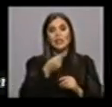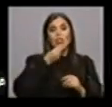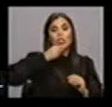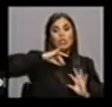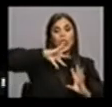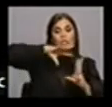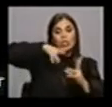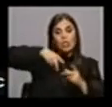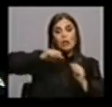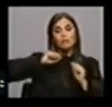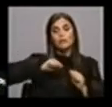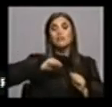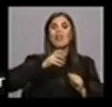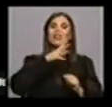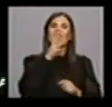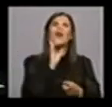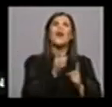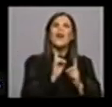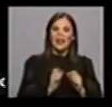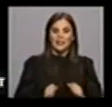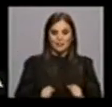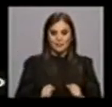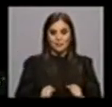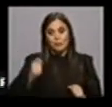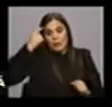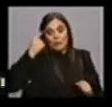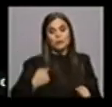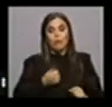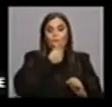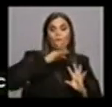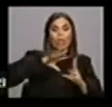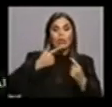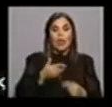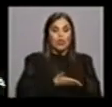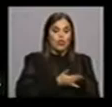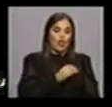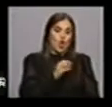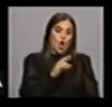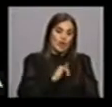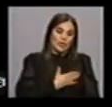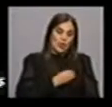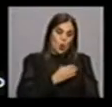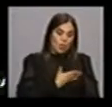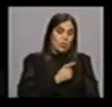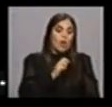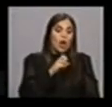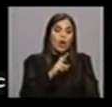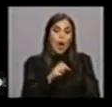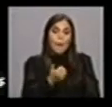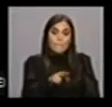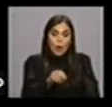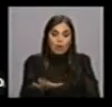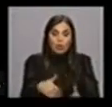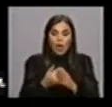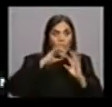por terraformação, diz-nos mais ou menos o seguinte: nós sabemos que Marte tem dióxido de carbono, vamos colocar esse dióxido de carbono para formar uma